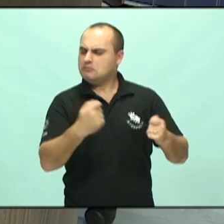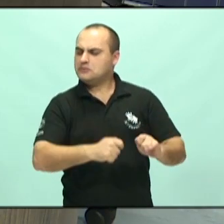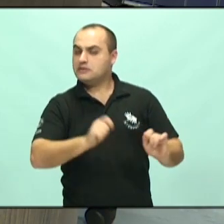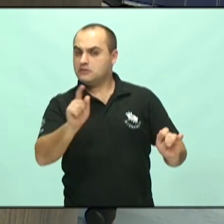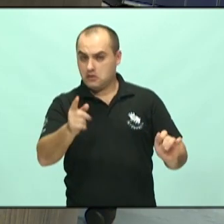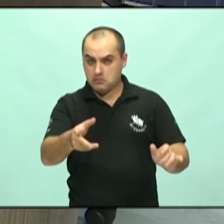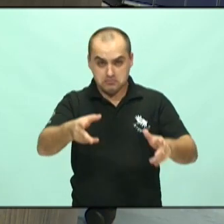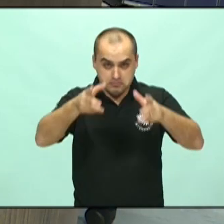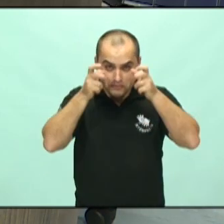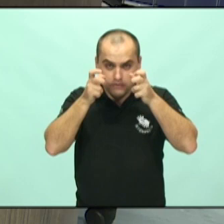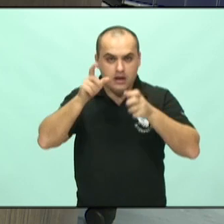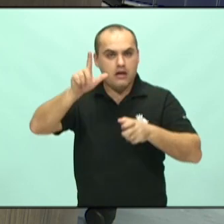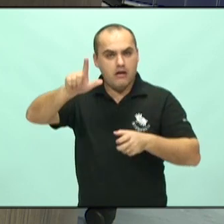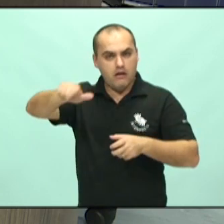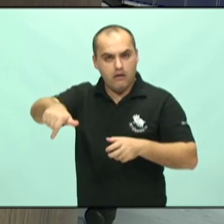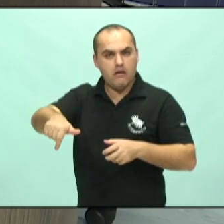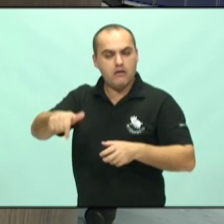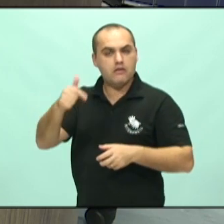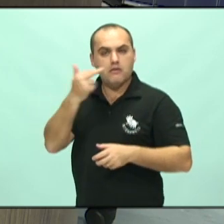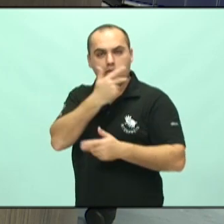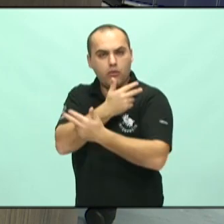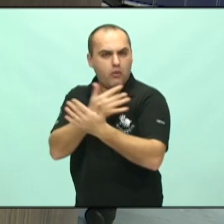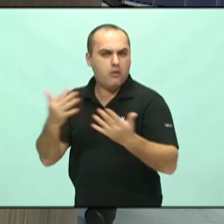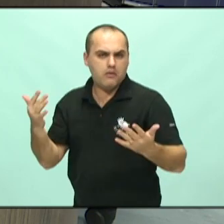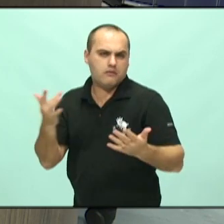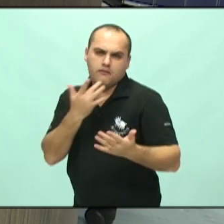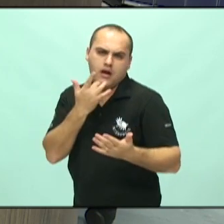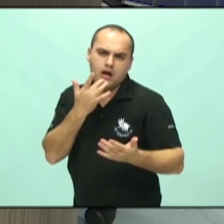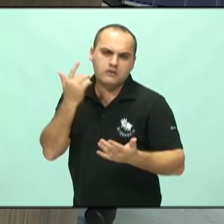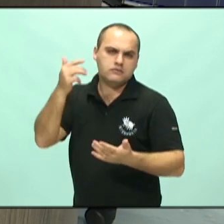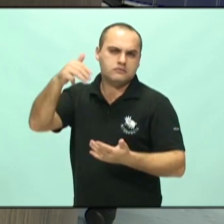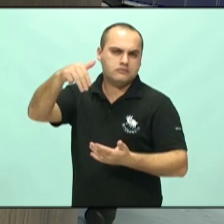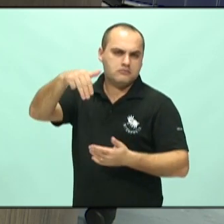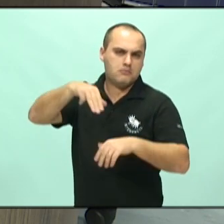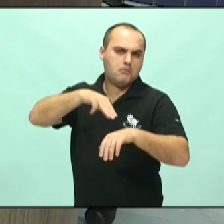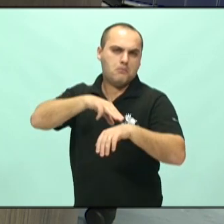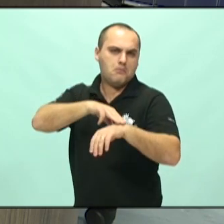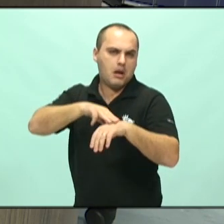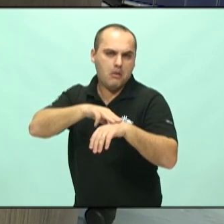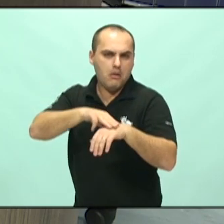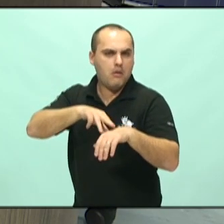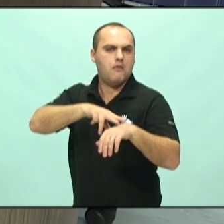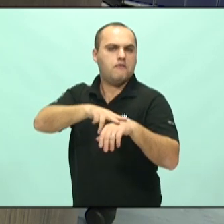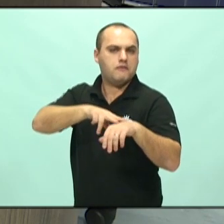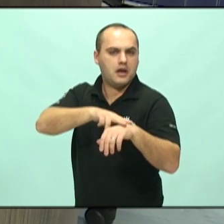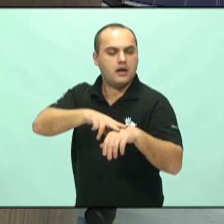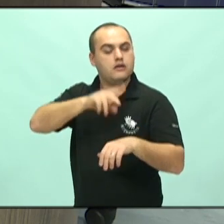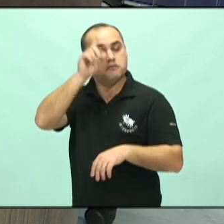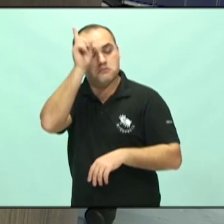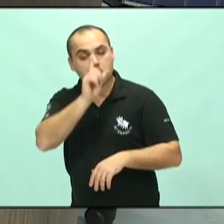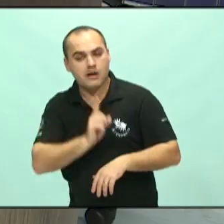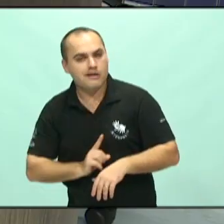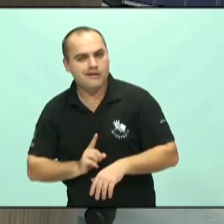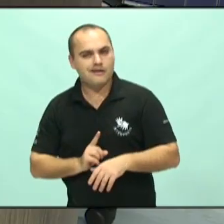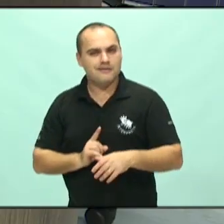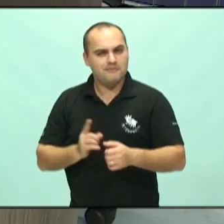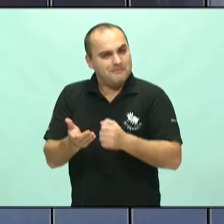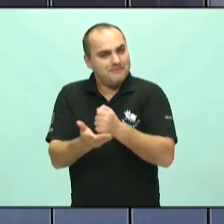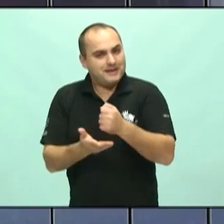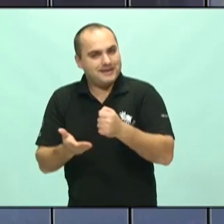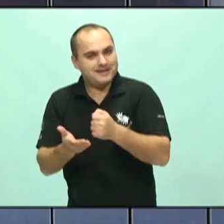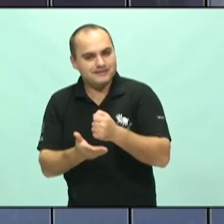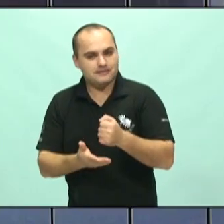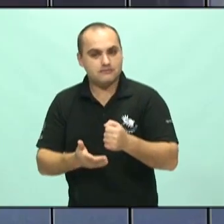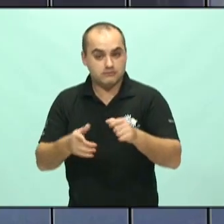Se tu observares ali, são tons pastéis, né? Marrom, o verde, o amarelo... E